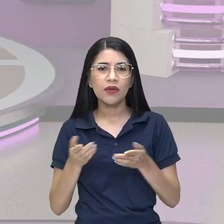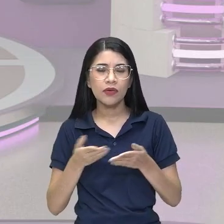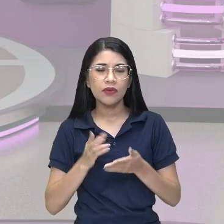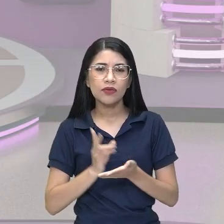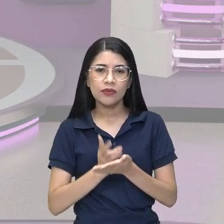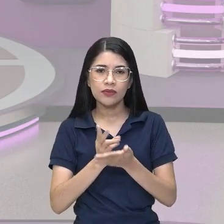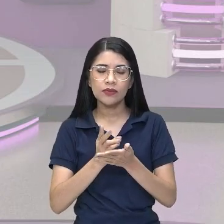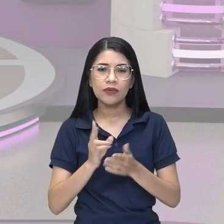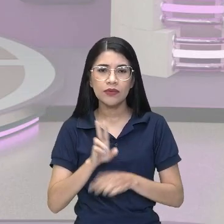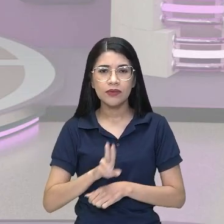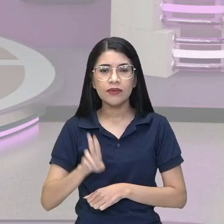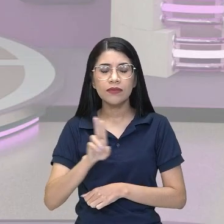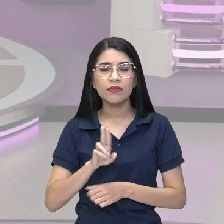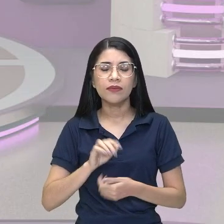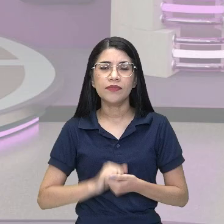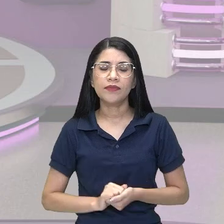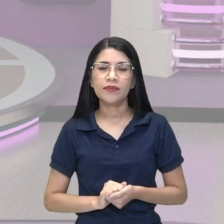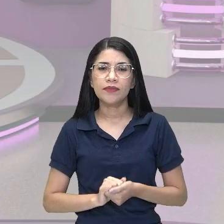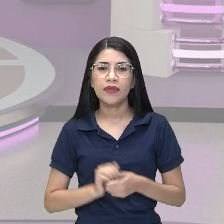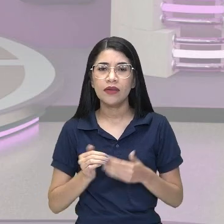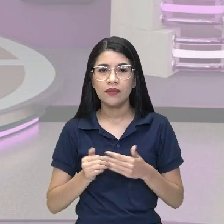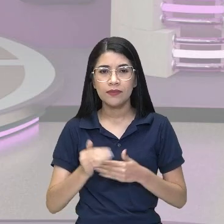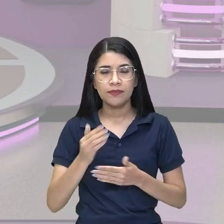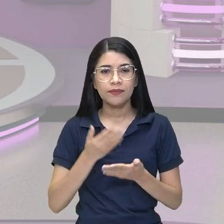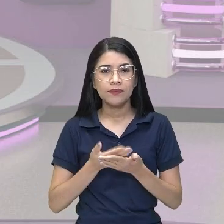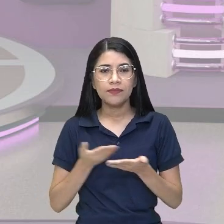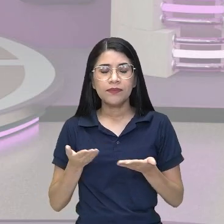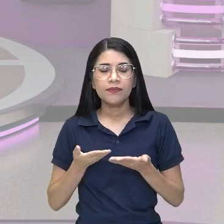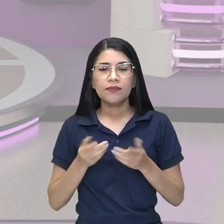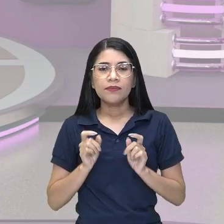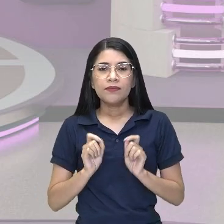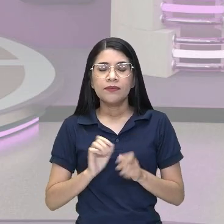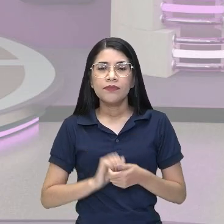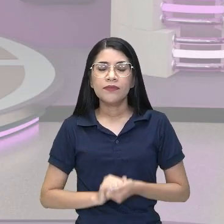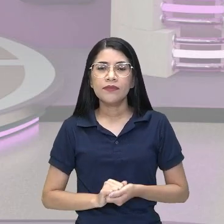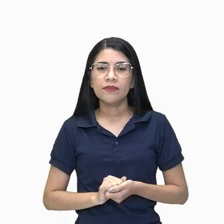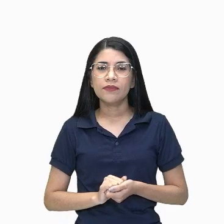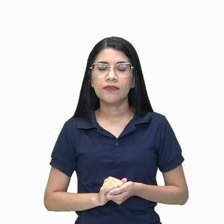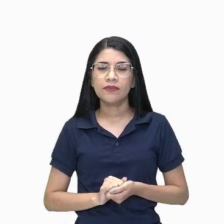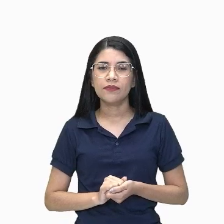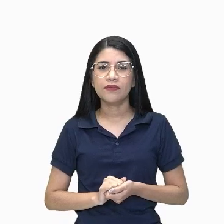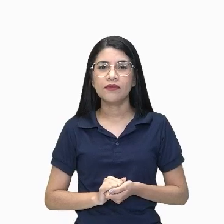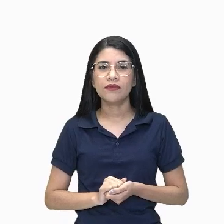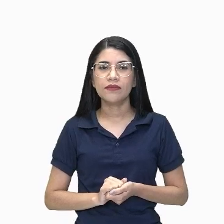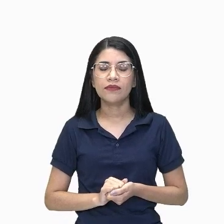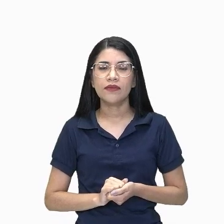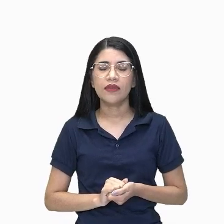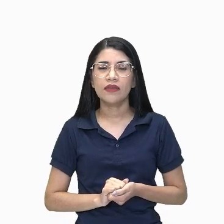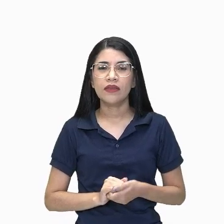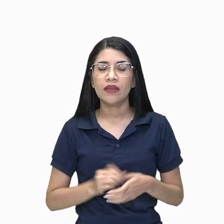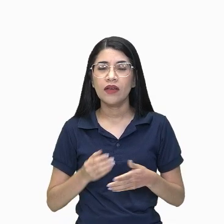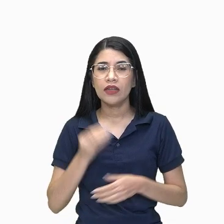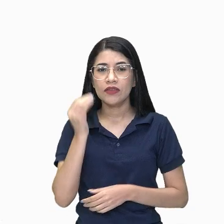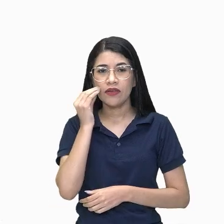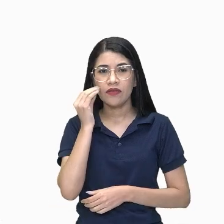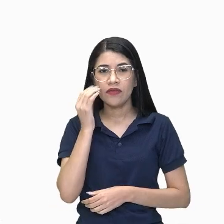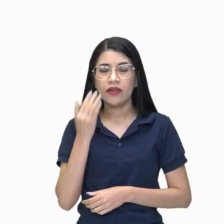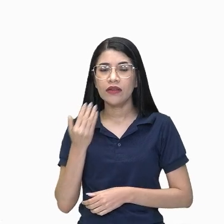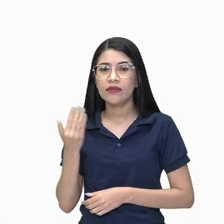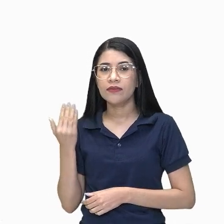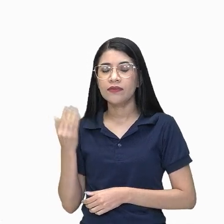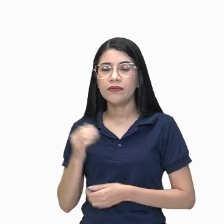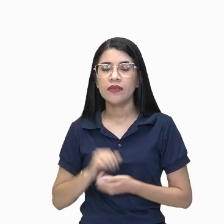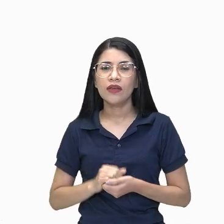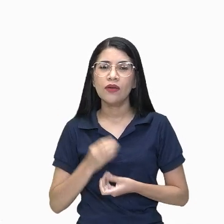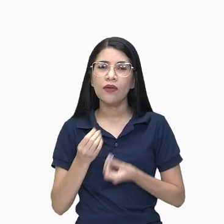tudo bem? Mas avançando aqui na nossa aula, fique atento para você não perder nenhum detalhe, vamos ver aqui o que forma ali